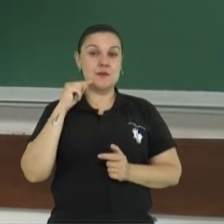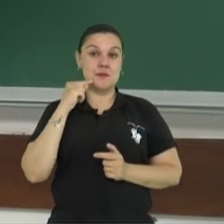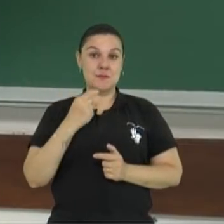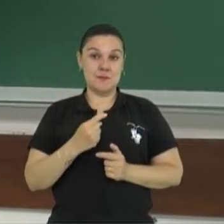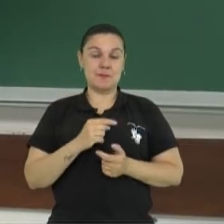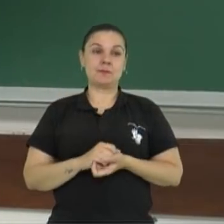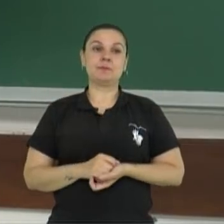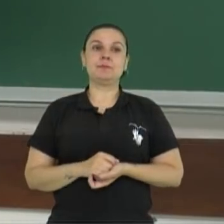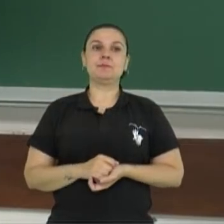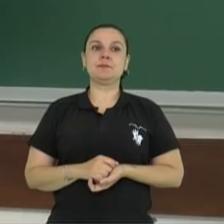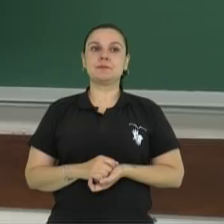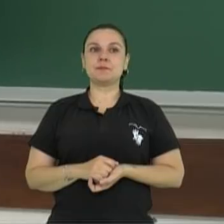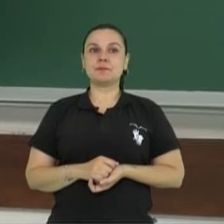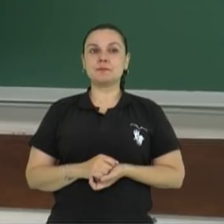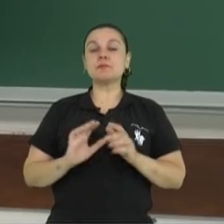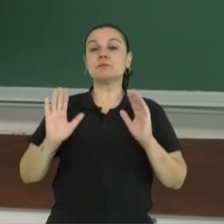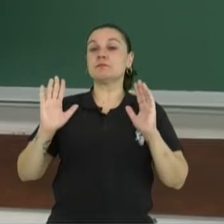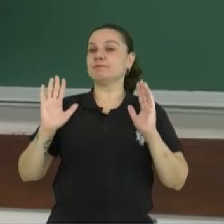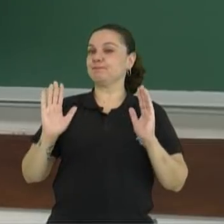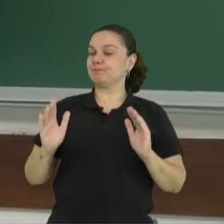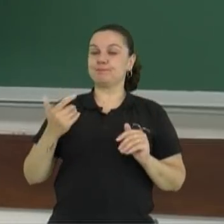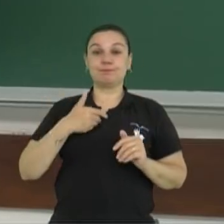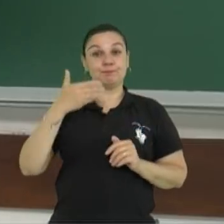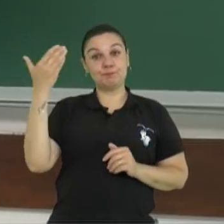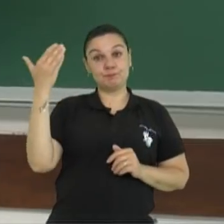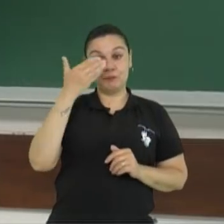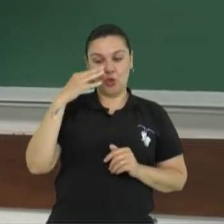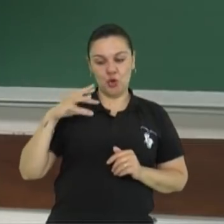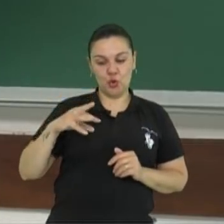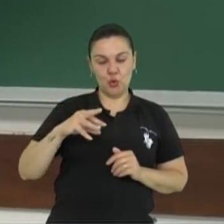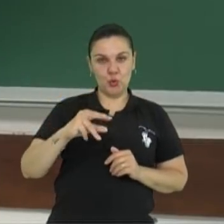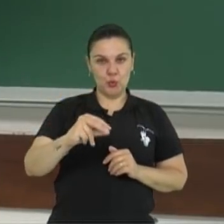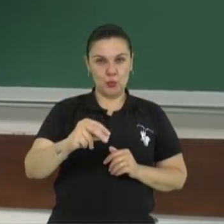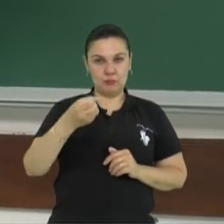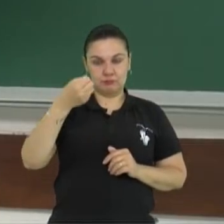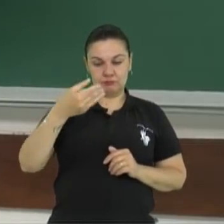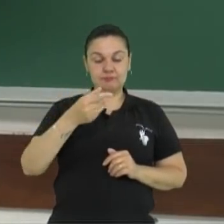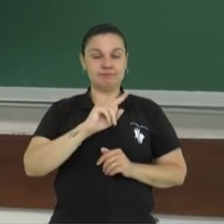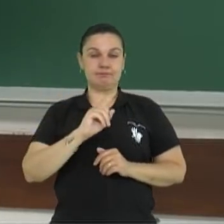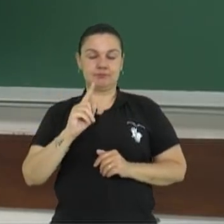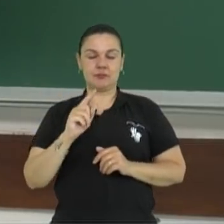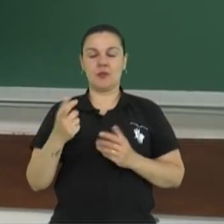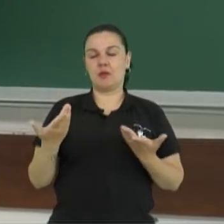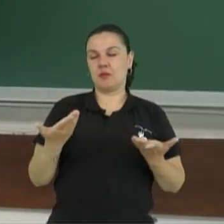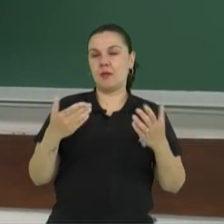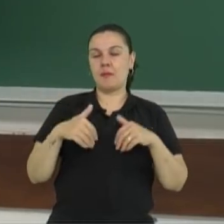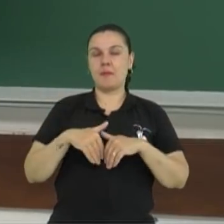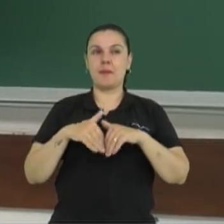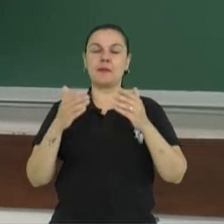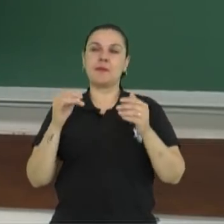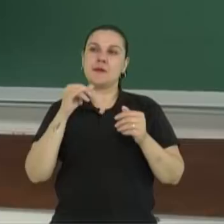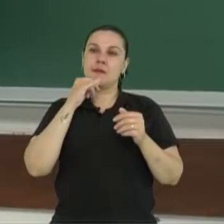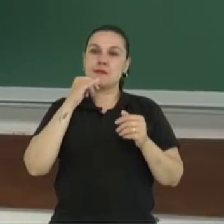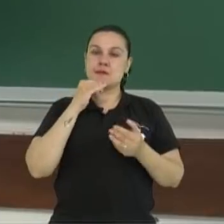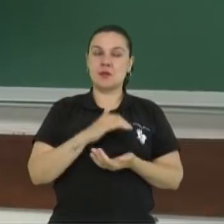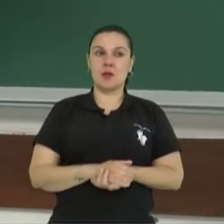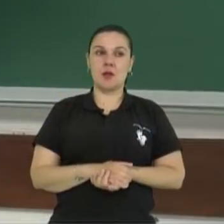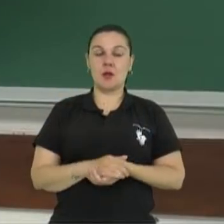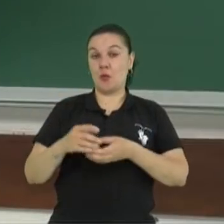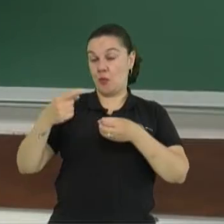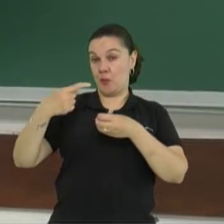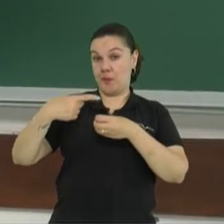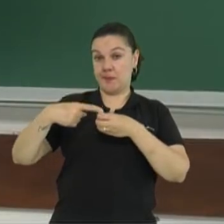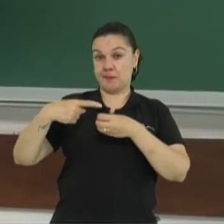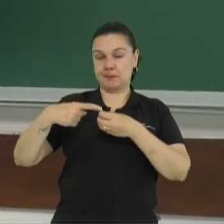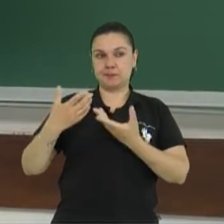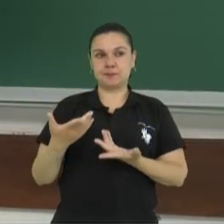mil. Né? Então, eu já não vou mais ver tantos detalhes ali de riqueza. Se eu estou trabalhando, por exemplo, uma